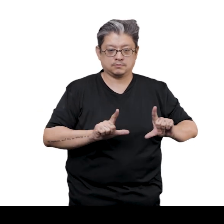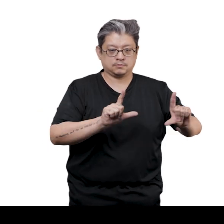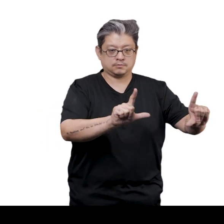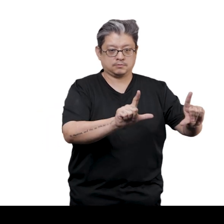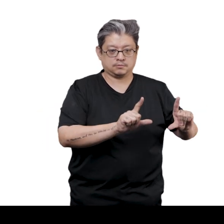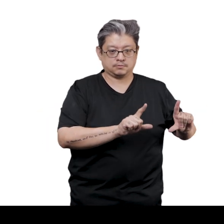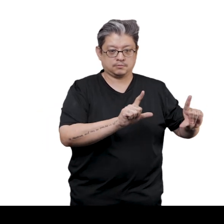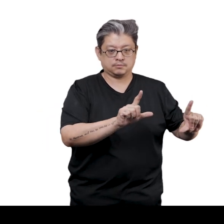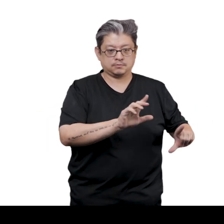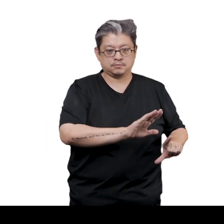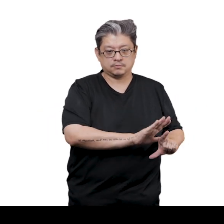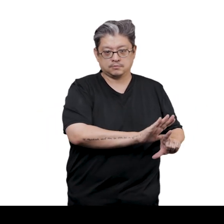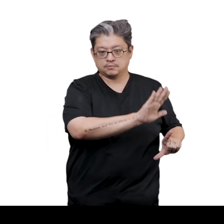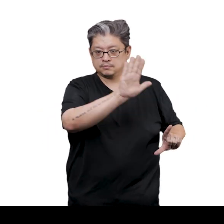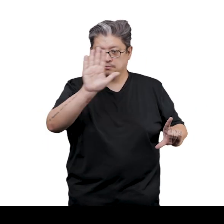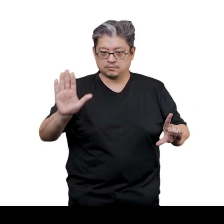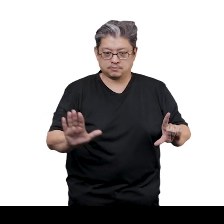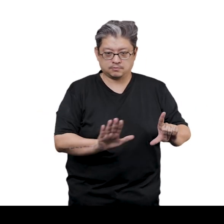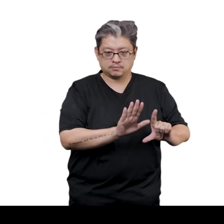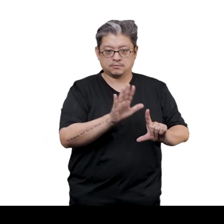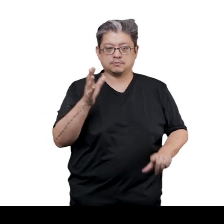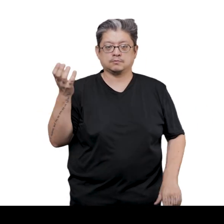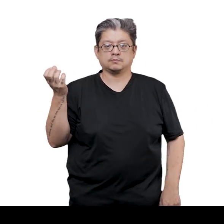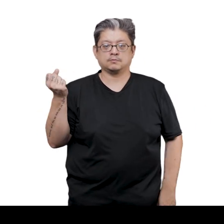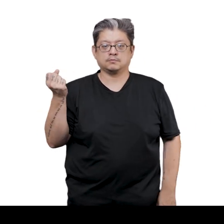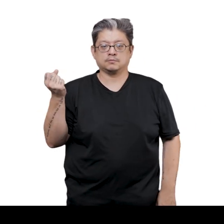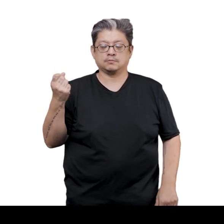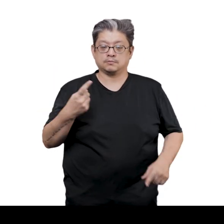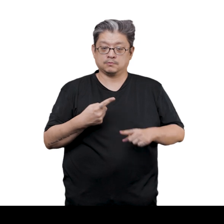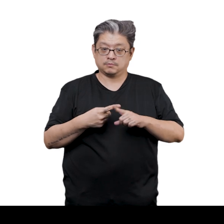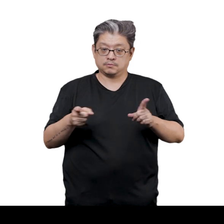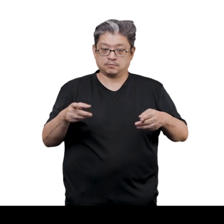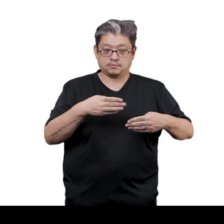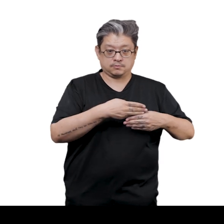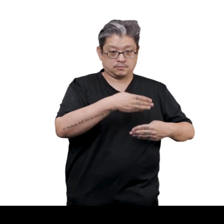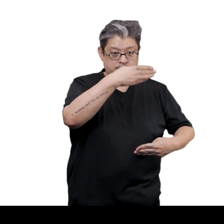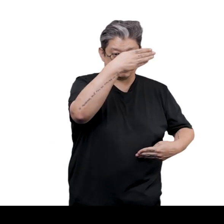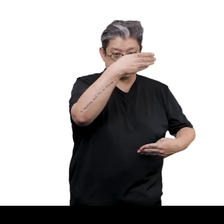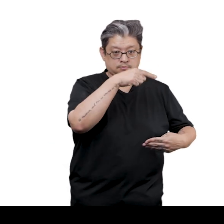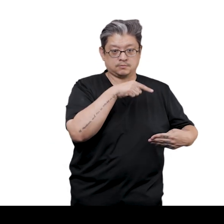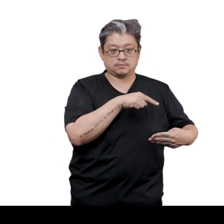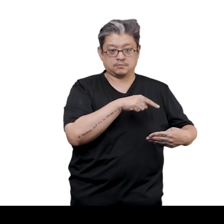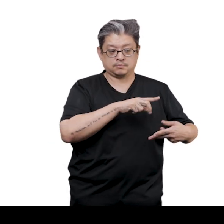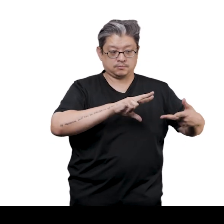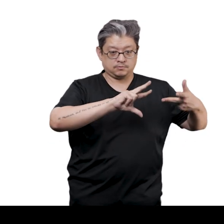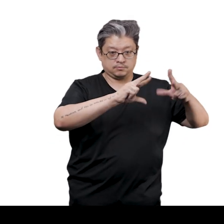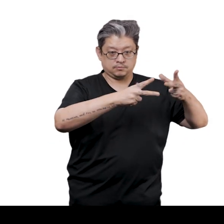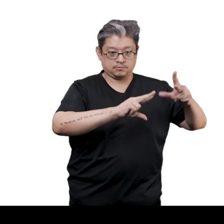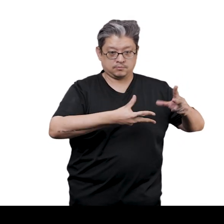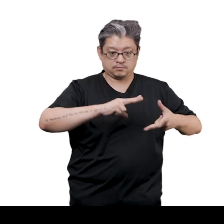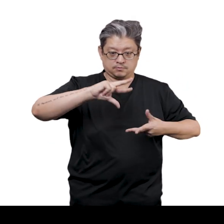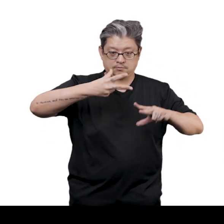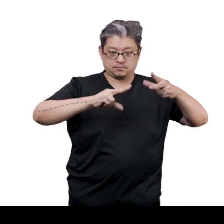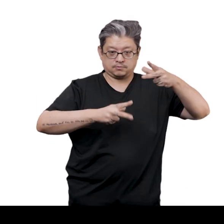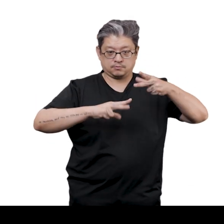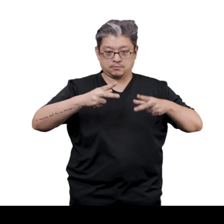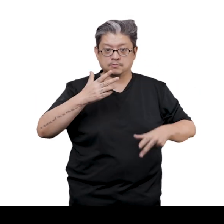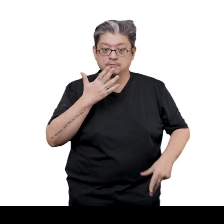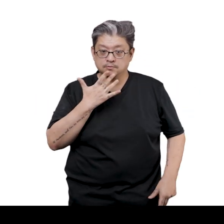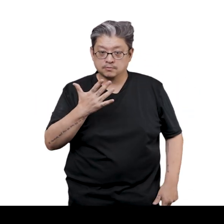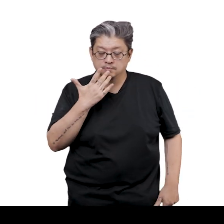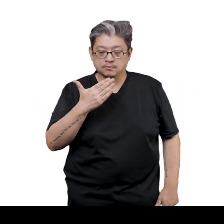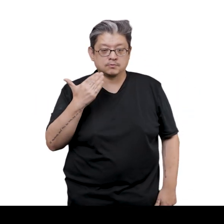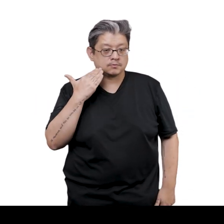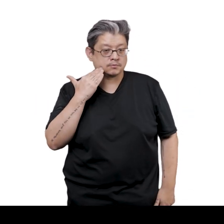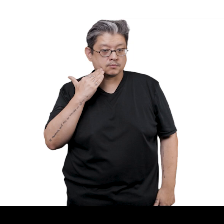são brancos, mas logo na entrada, um dos painéis recebe uma estampa de formas geométricas em rosa, preto,